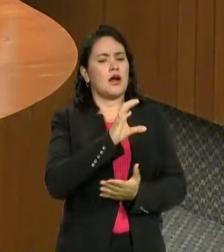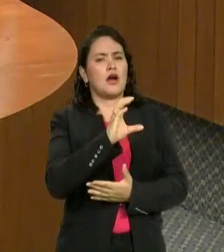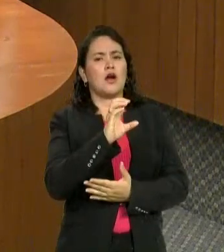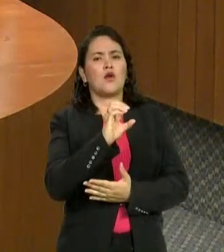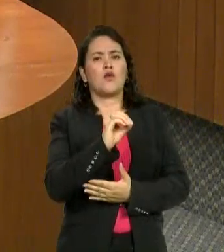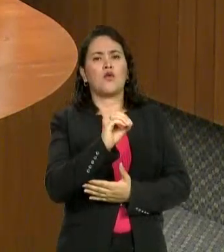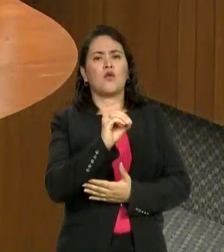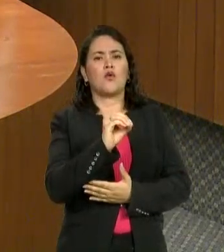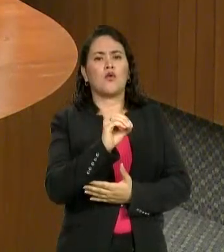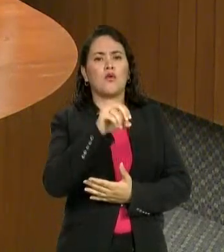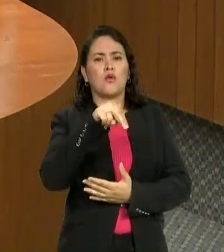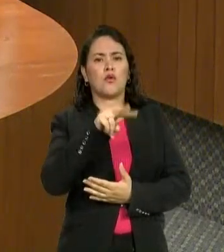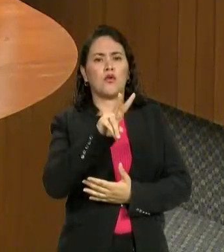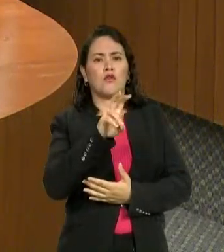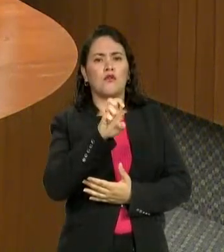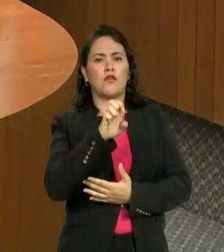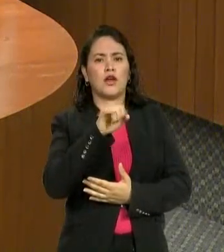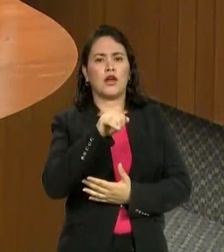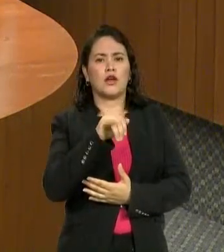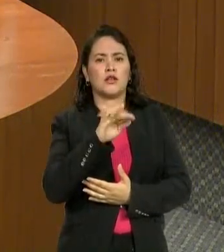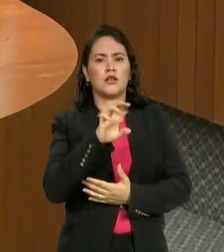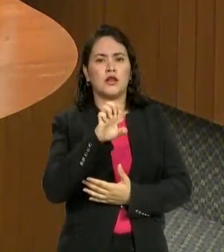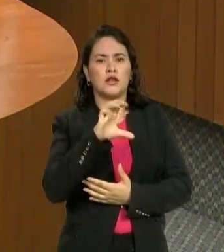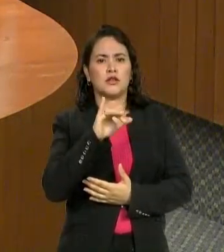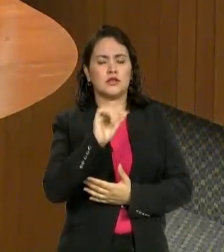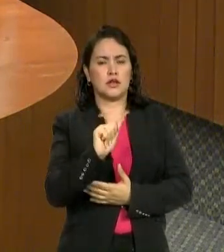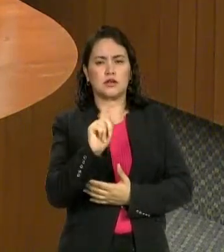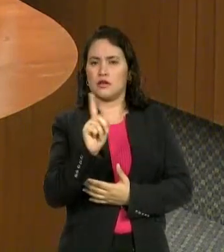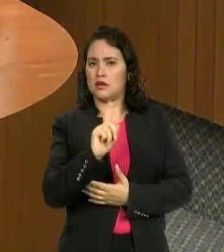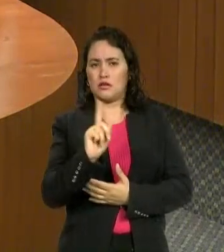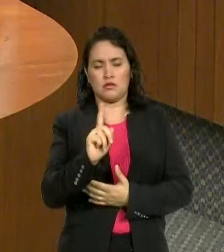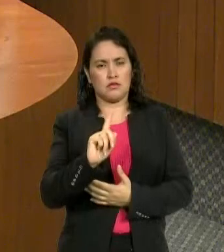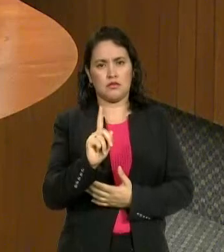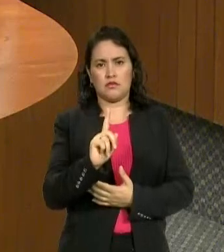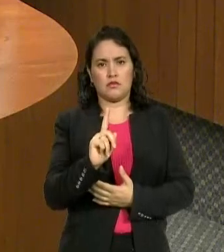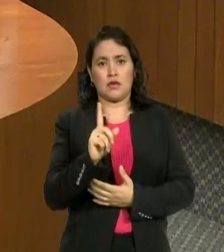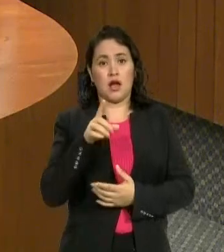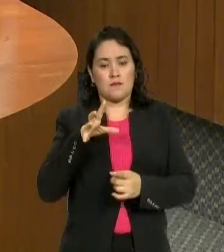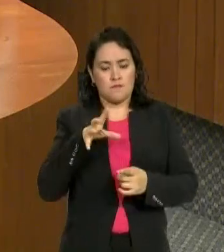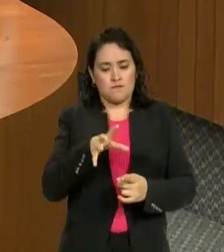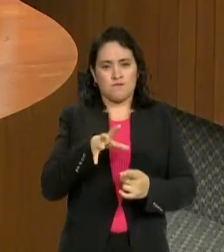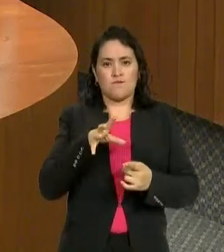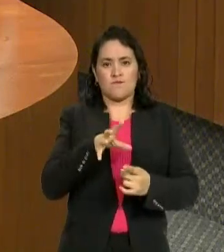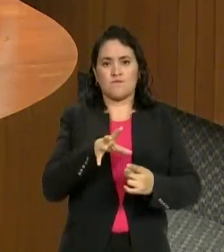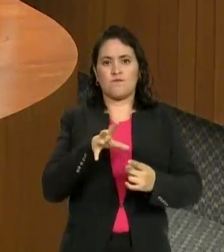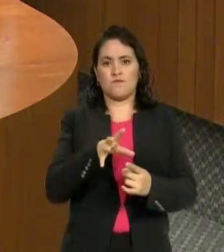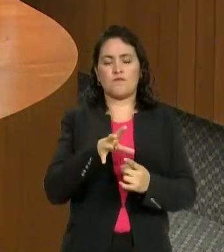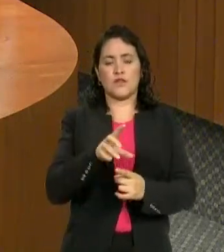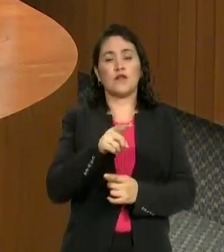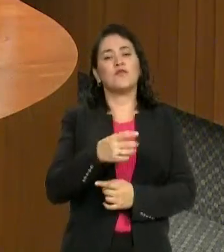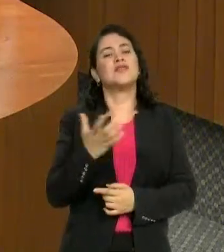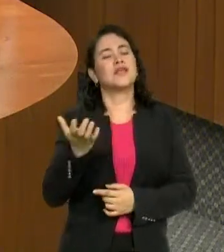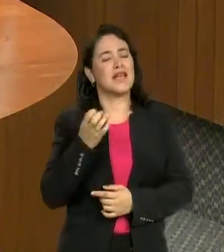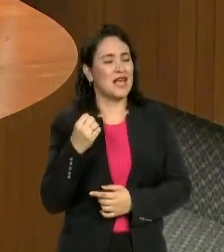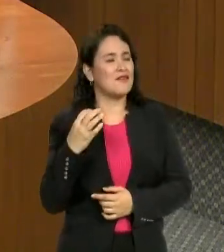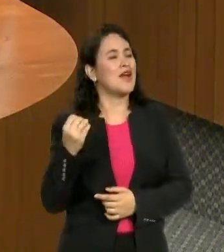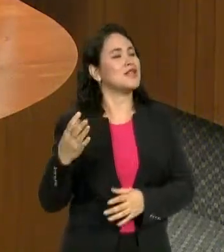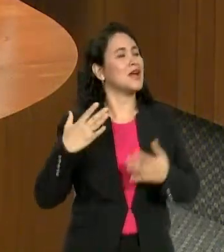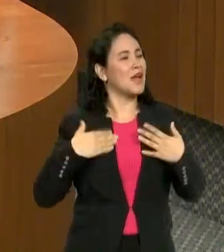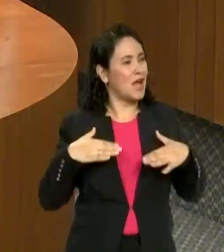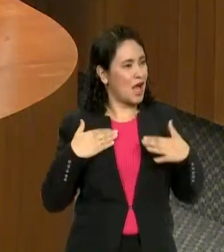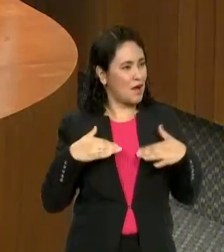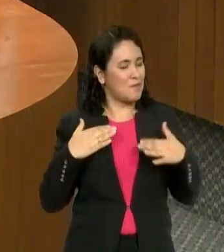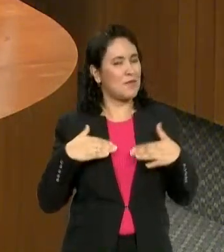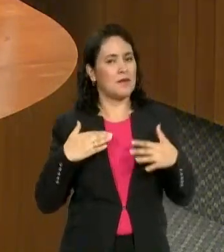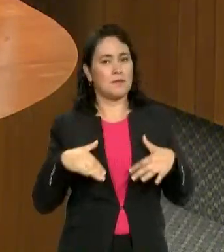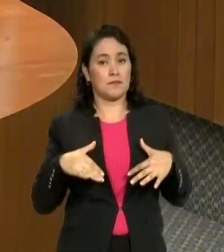cobrando. Isso aí é praticamente é coercitivo. Quer viajar com tranquilidade?